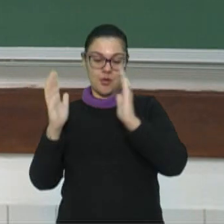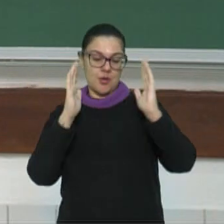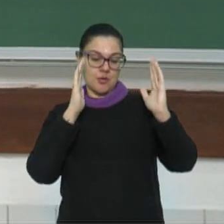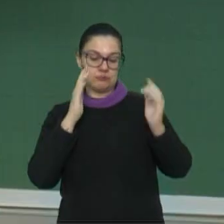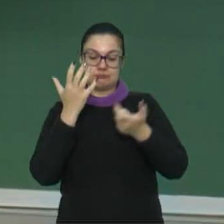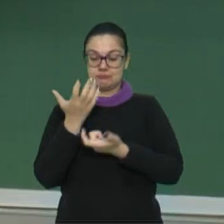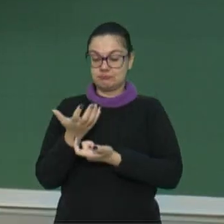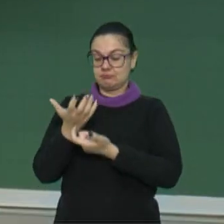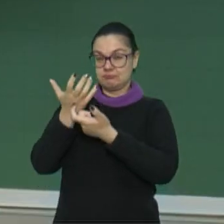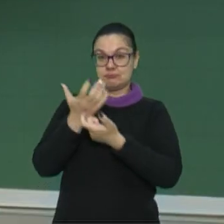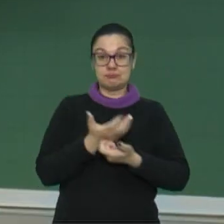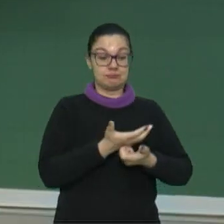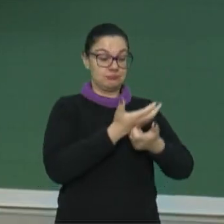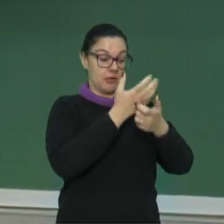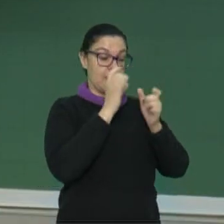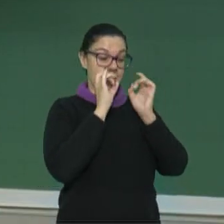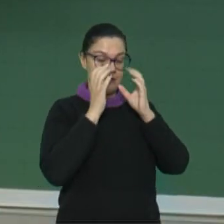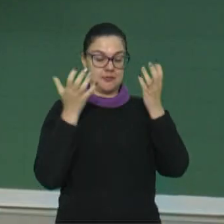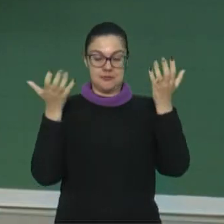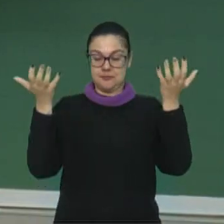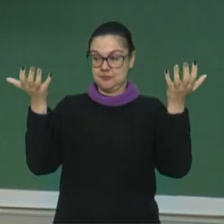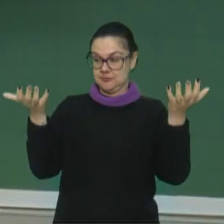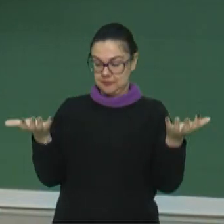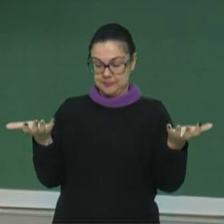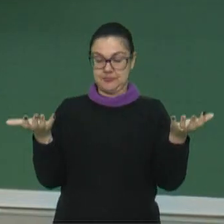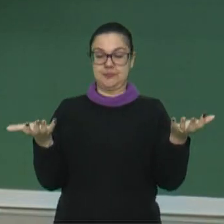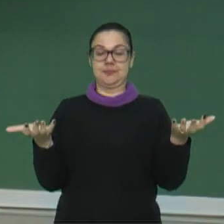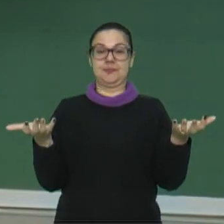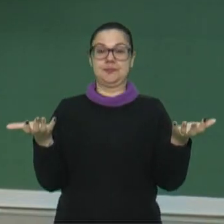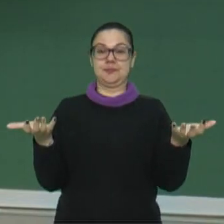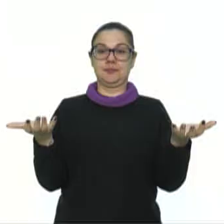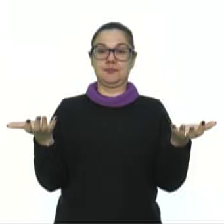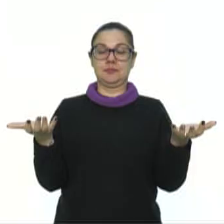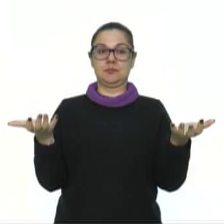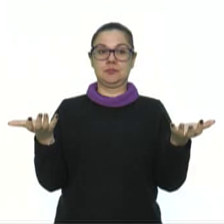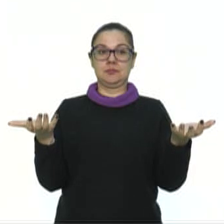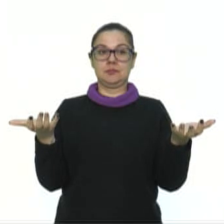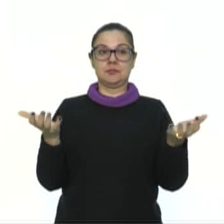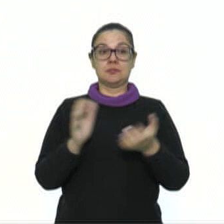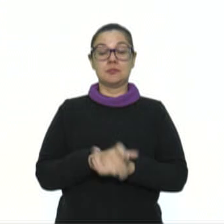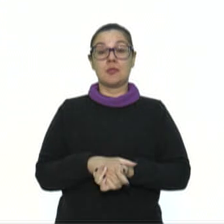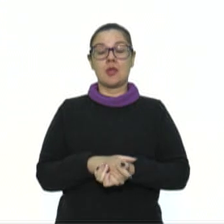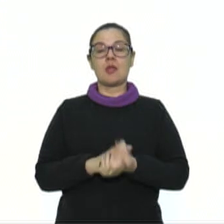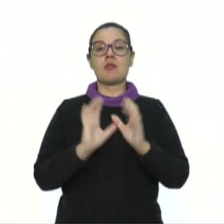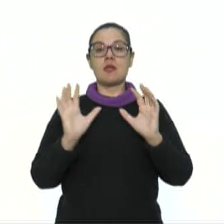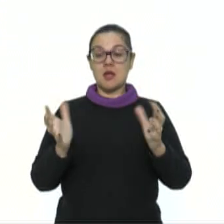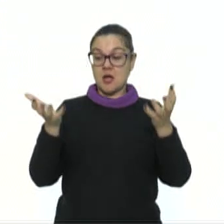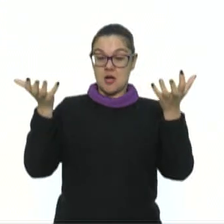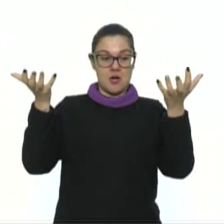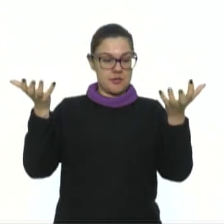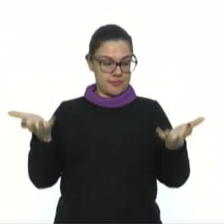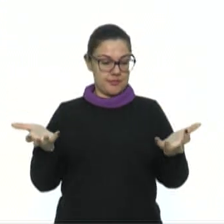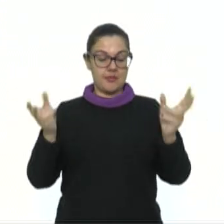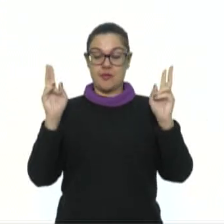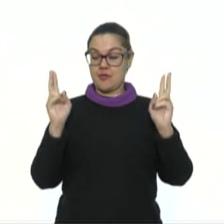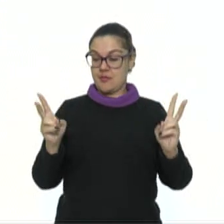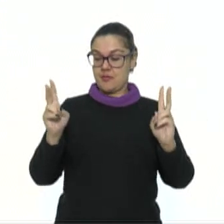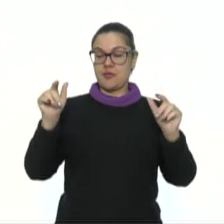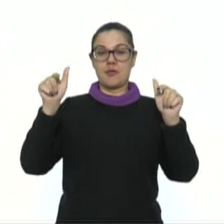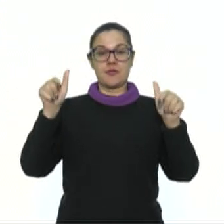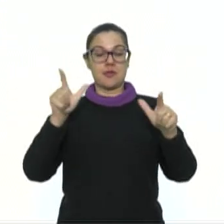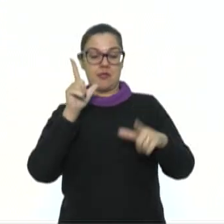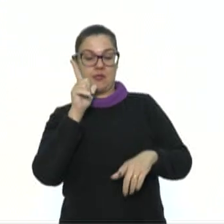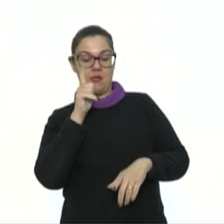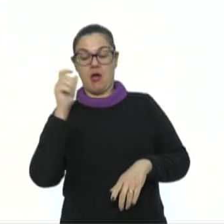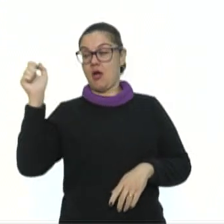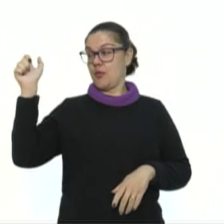2 plantas em um determinado lugar, né? Em um determinado lugar e as 2 plantas nas mesmas condições. Mesma